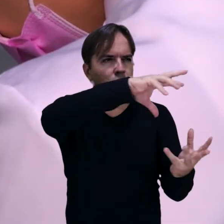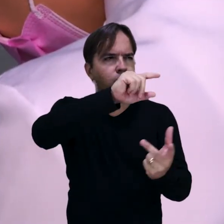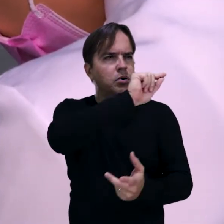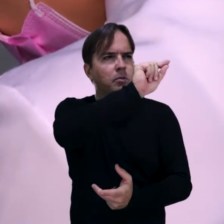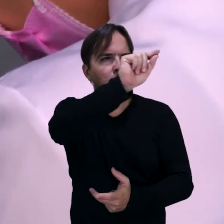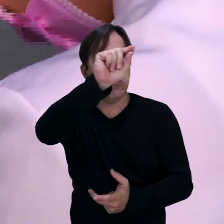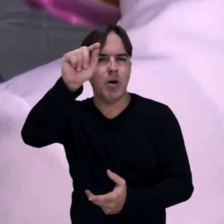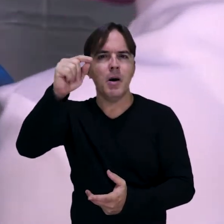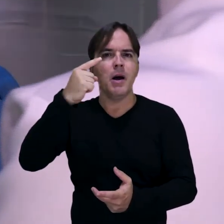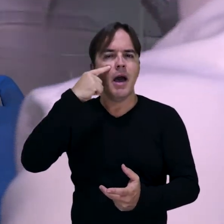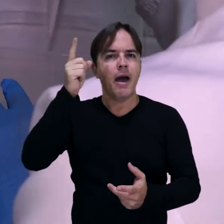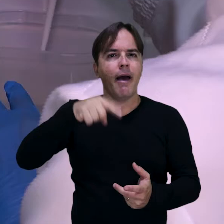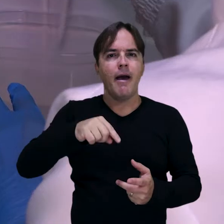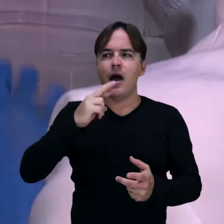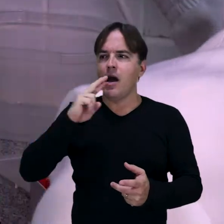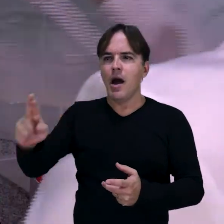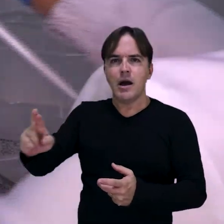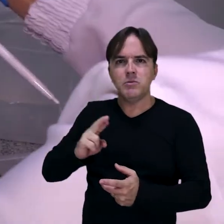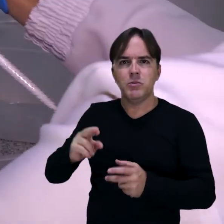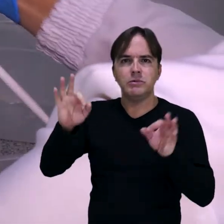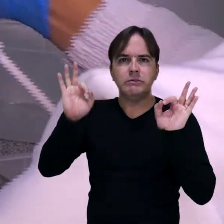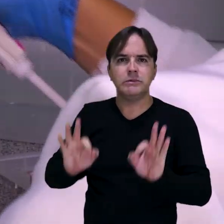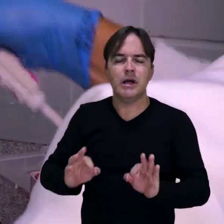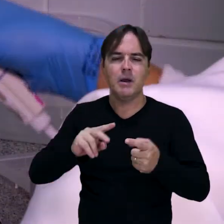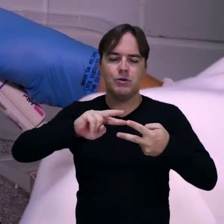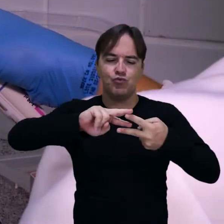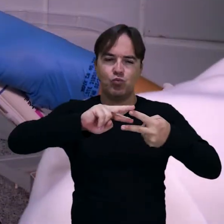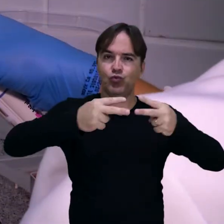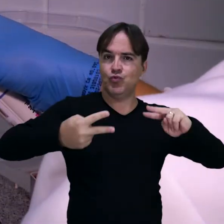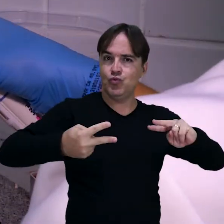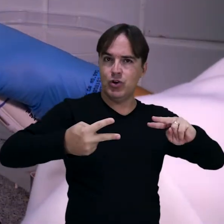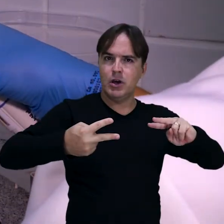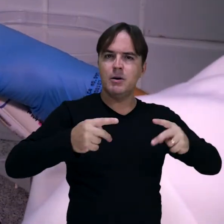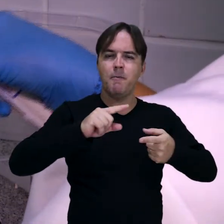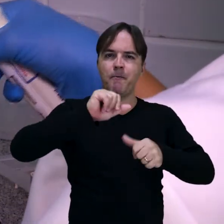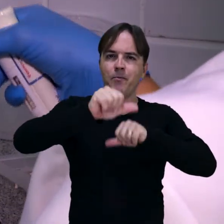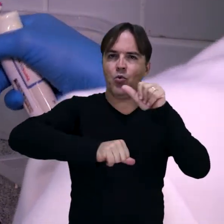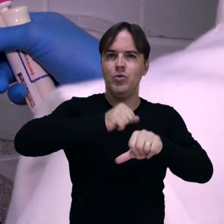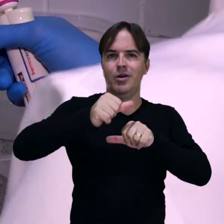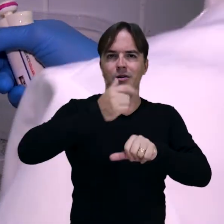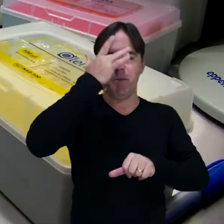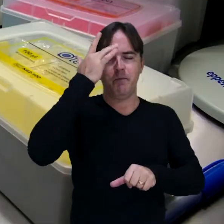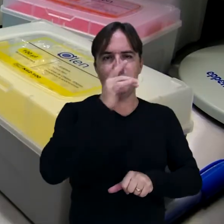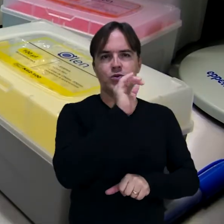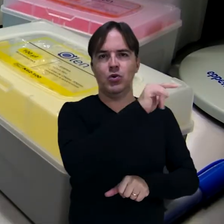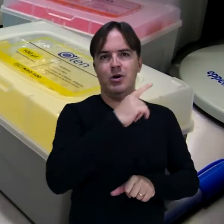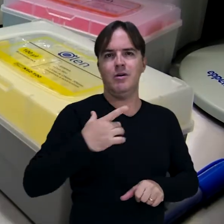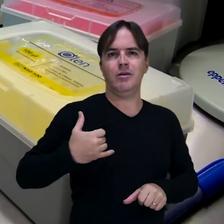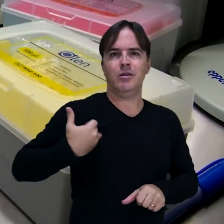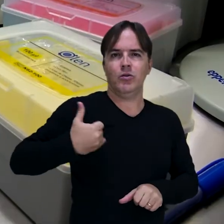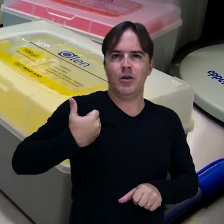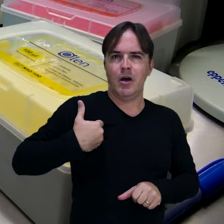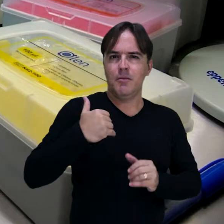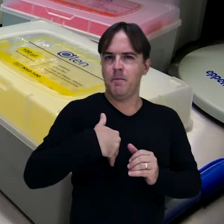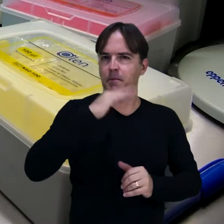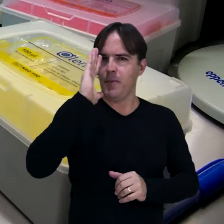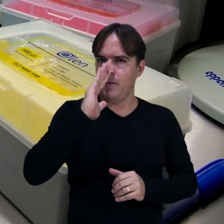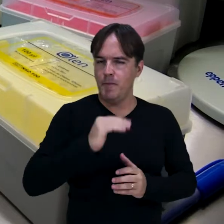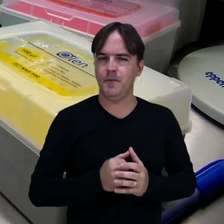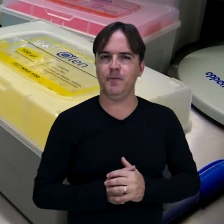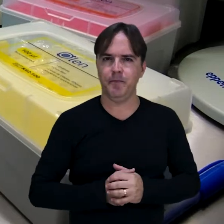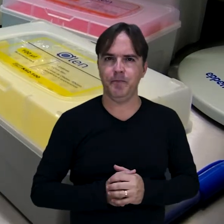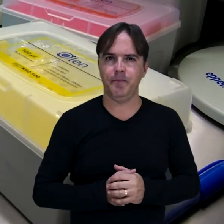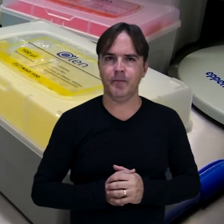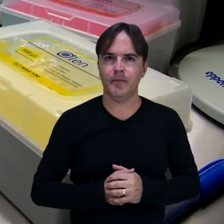mostravam a associação dessa mutação no gene em pacientes idosos. Além disso, os resultados